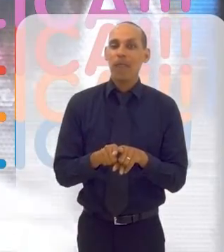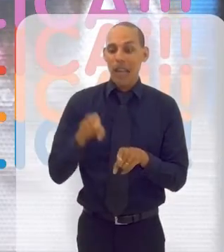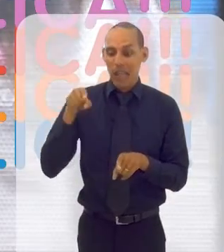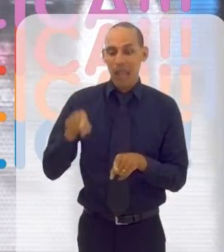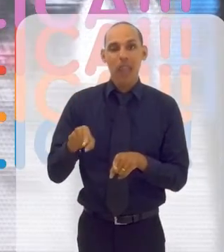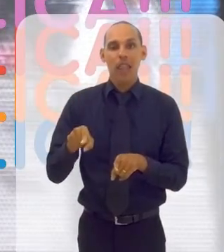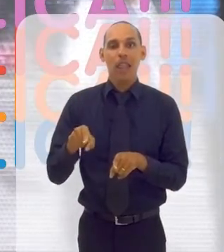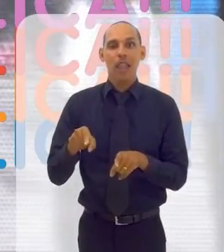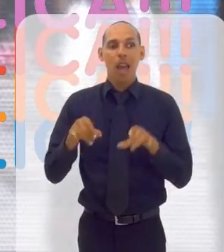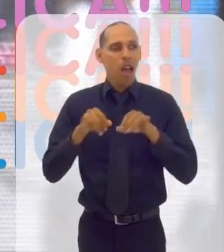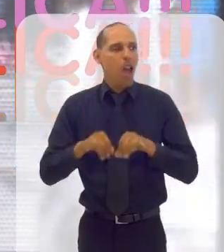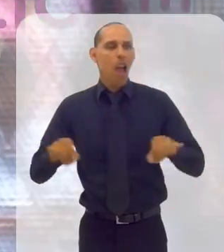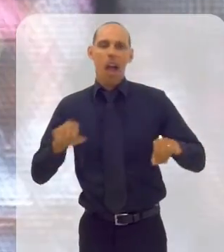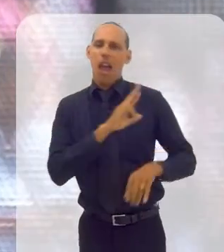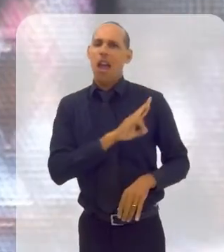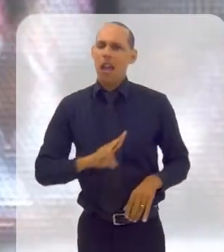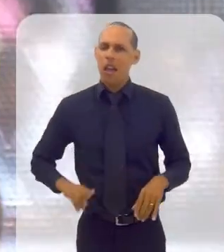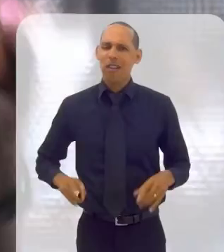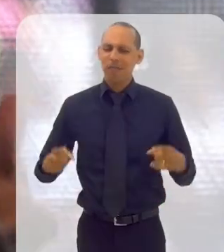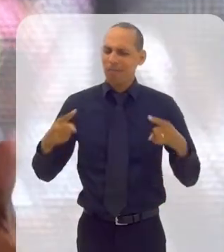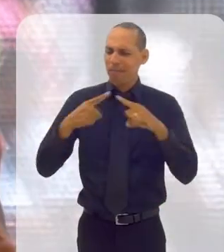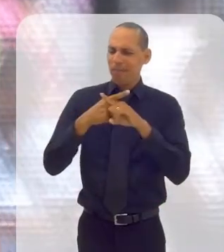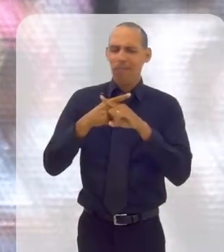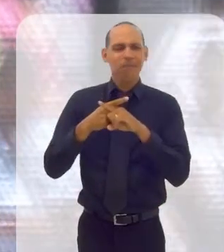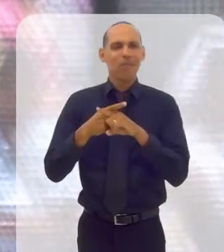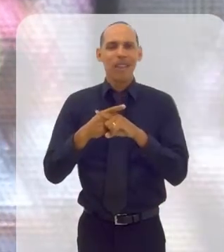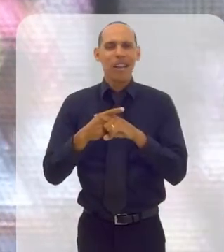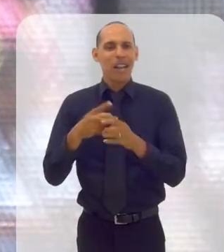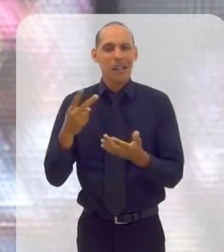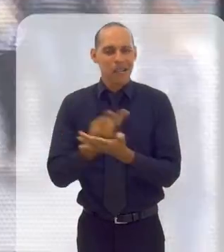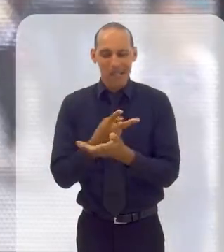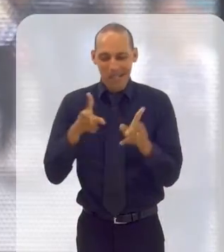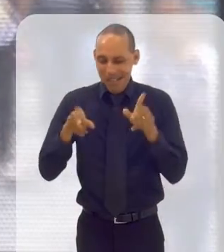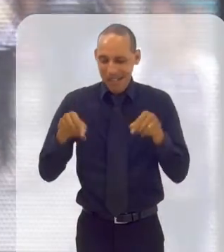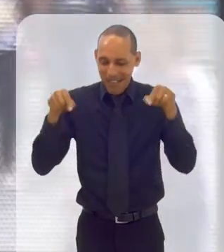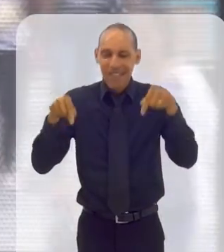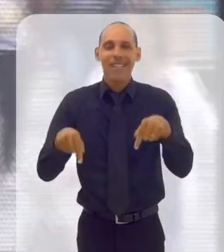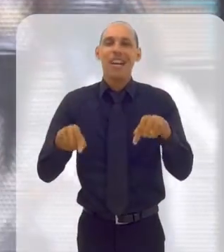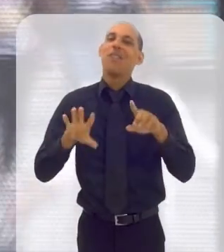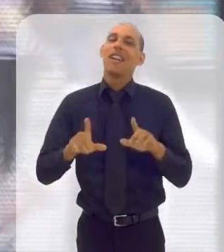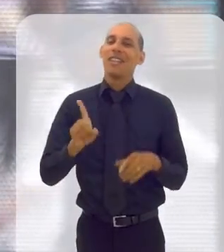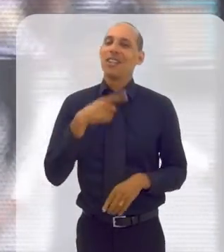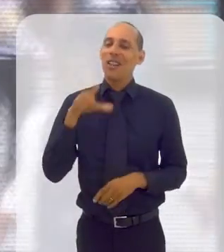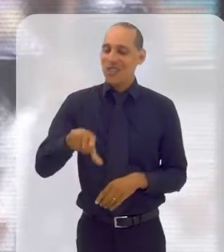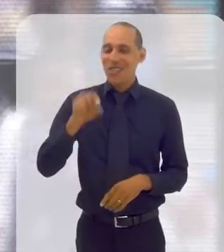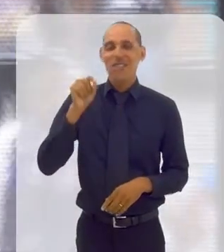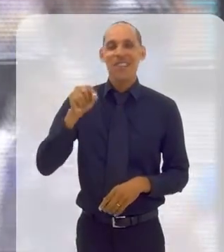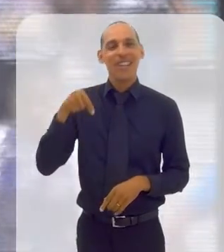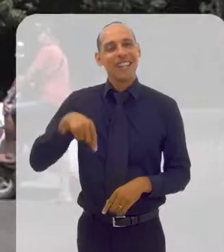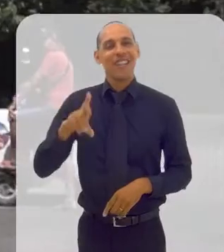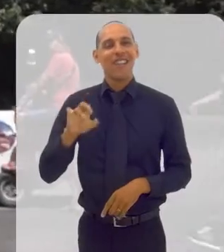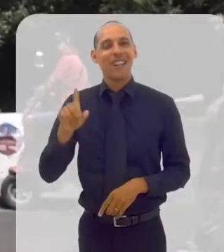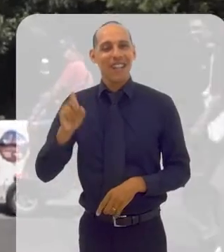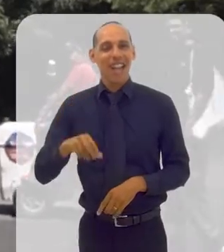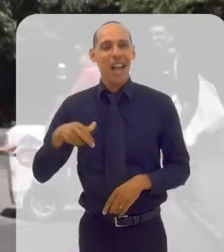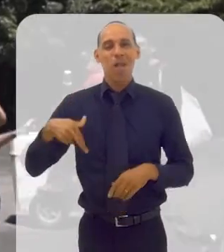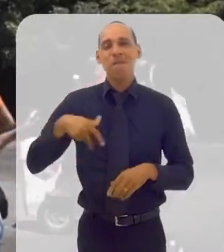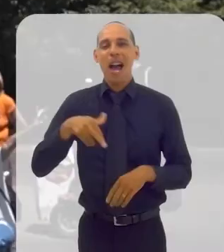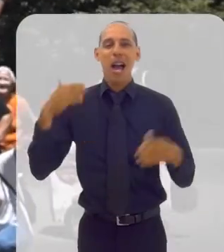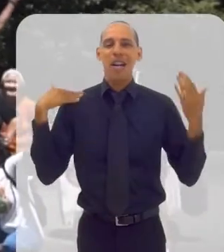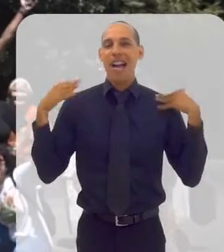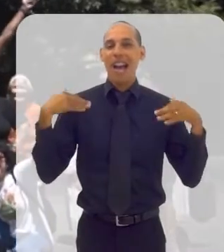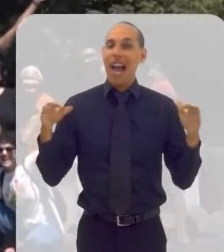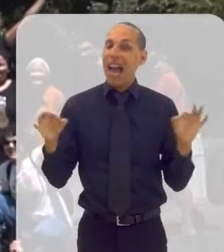monarquia acontecem no mesmo lugar. E isso é muito contraditório de se pensar. E por isso que a gente escolheu esse lugar para encerrar esse